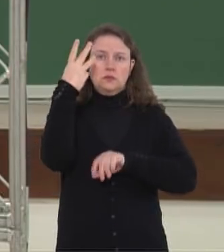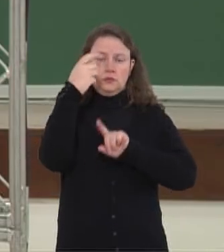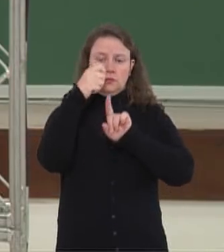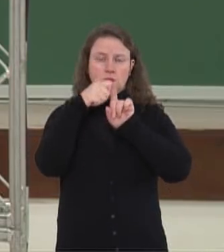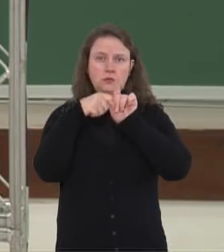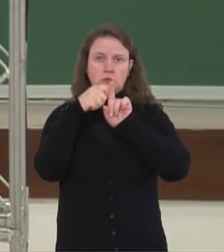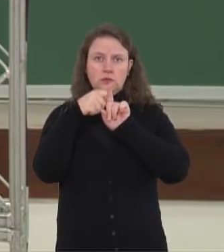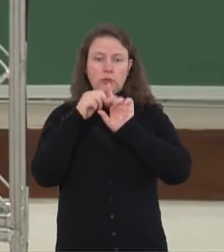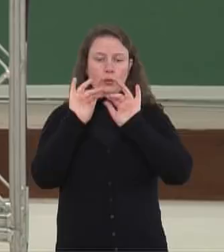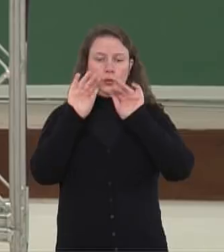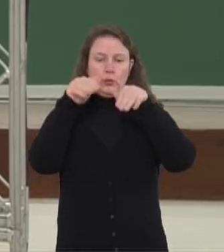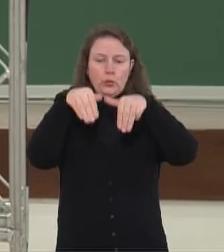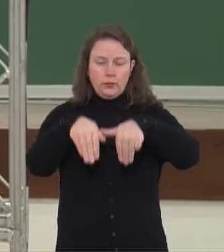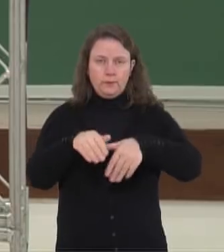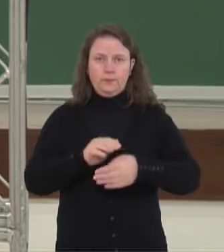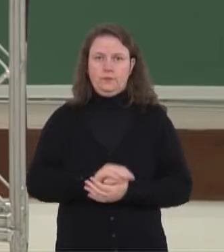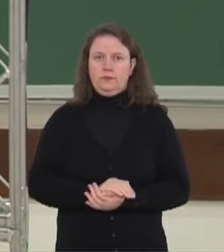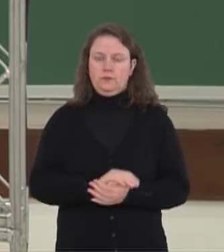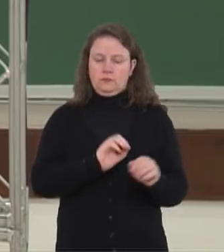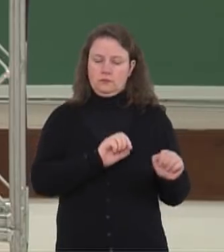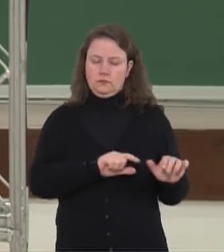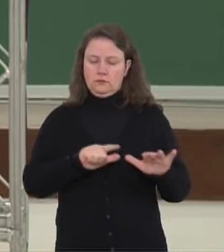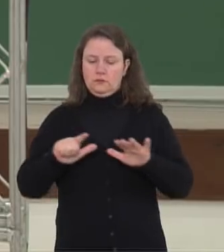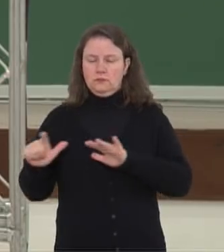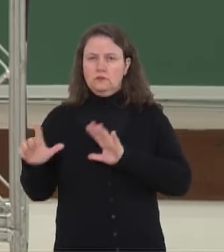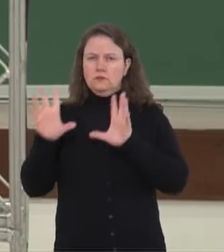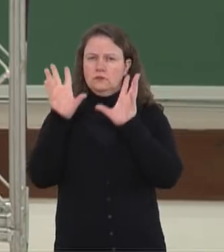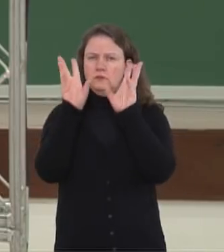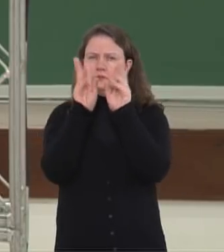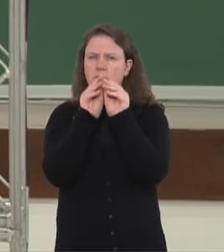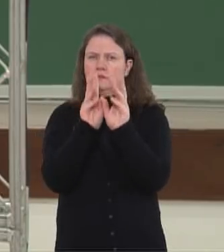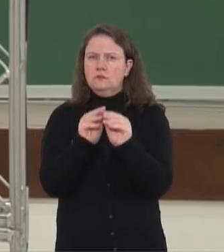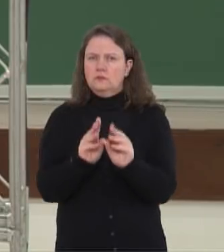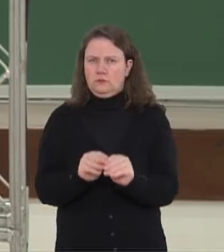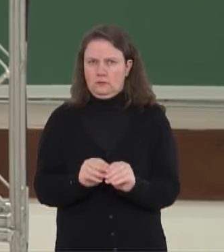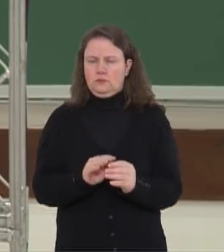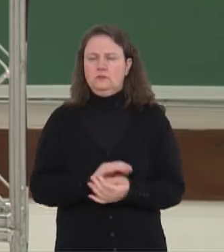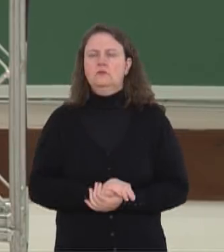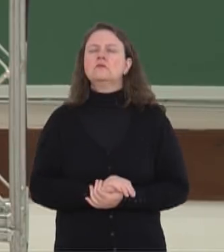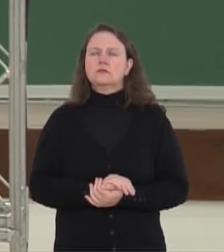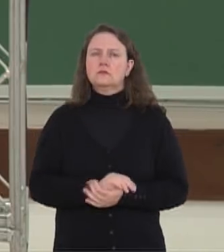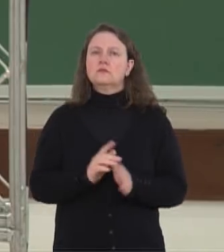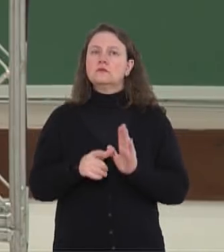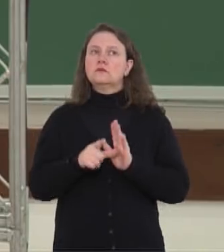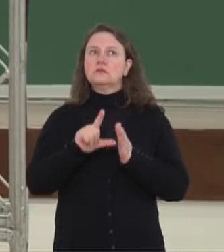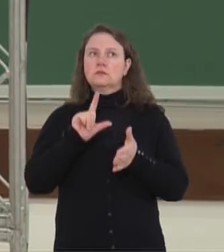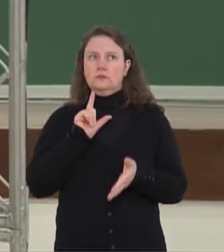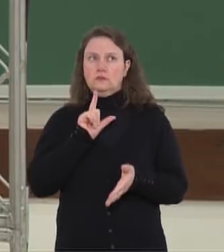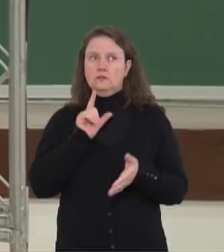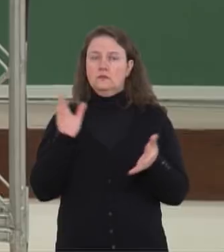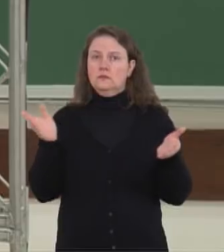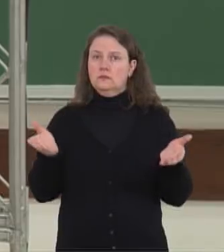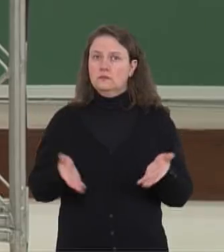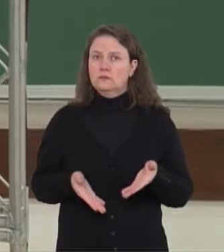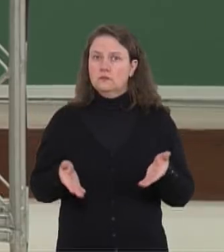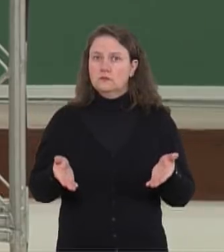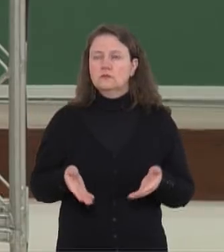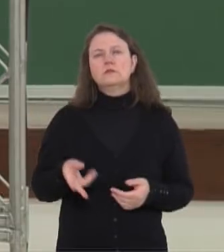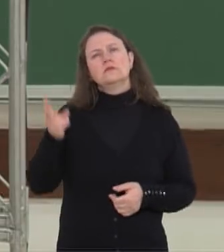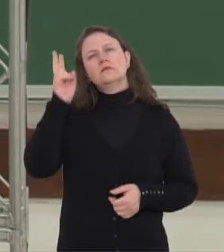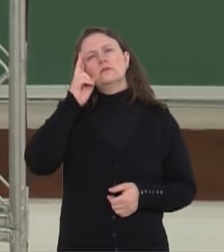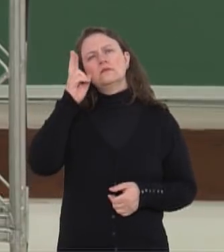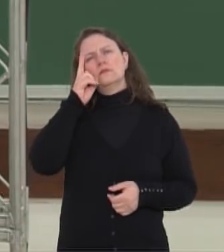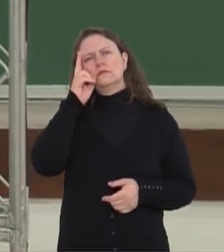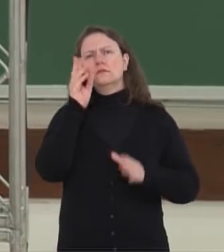essa semana nós faremos então uma revisão de tudo o que nós vimos. Mas antes disso, vamos lembrar o que nós vimos na